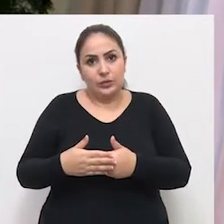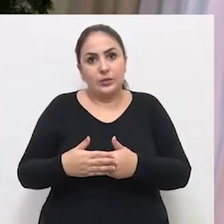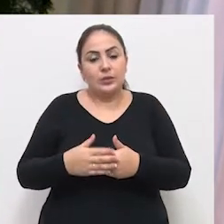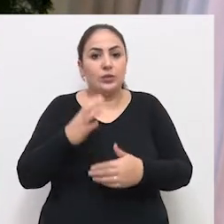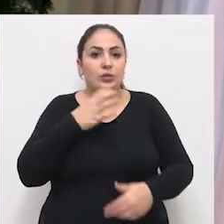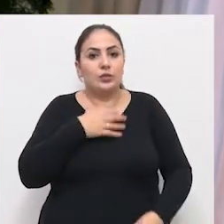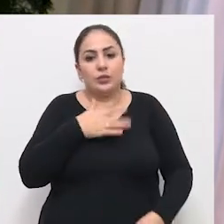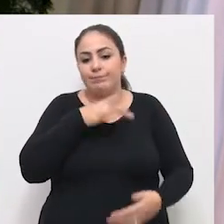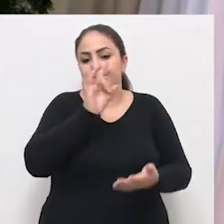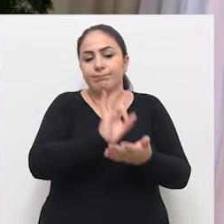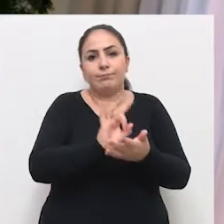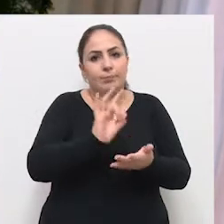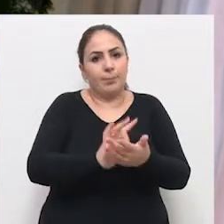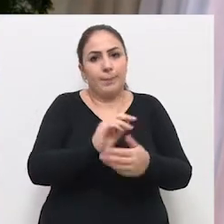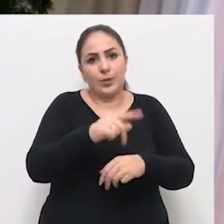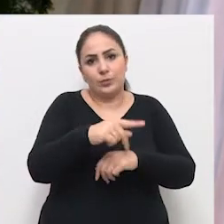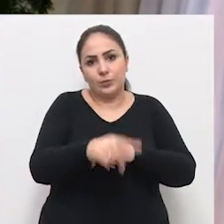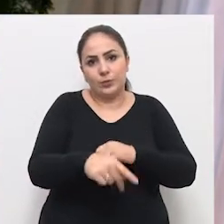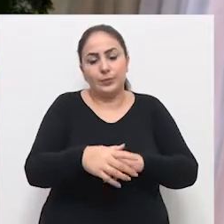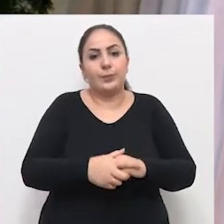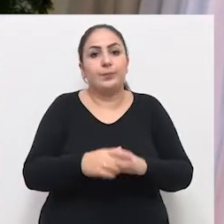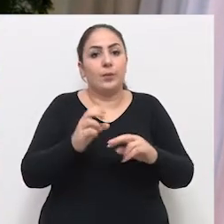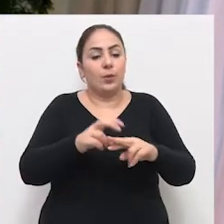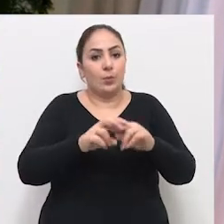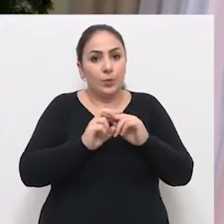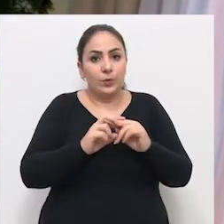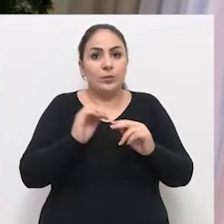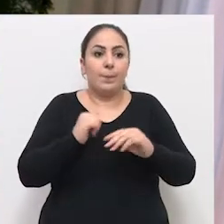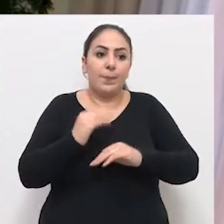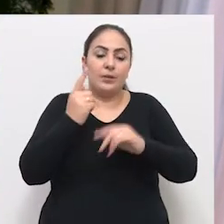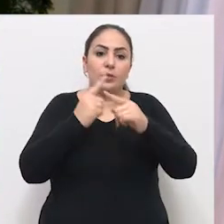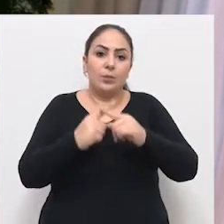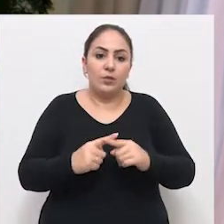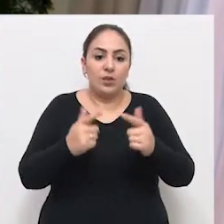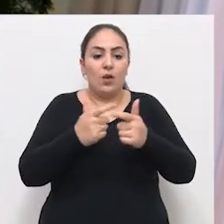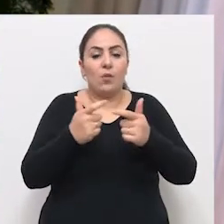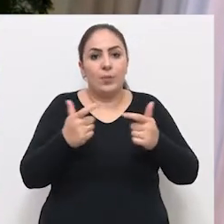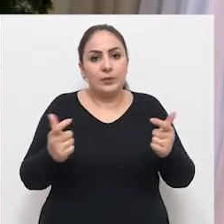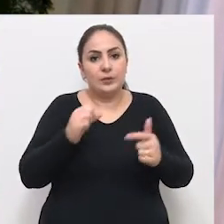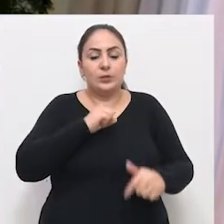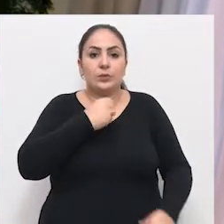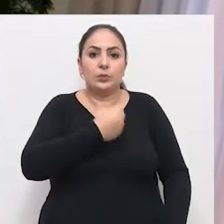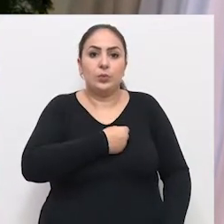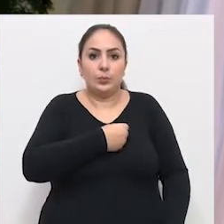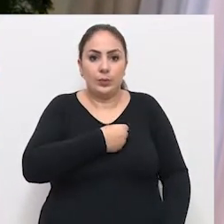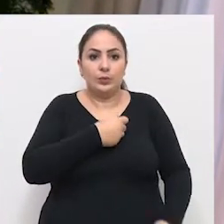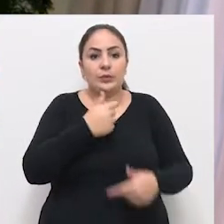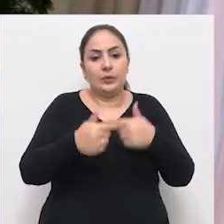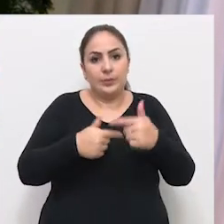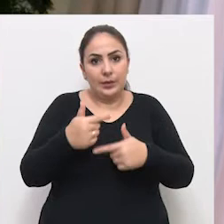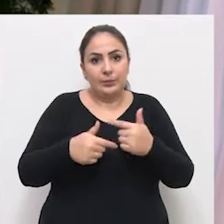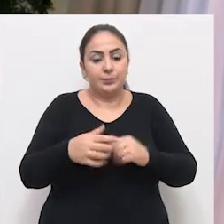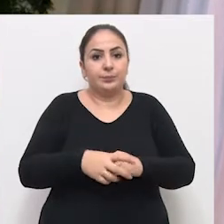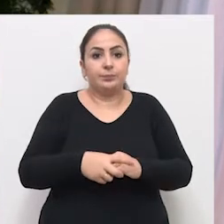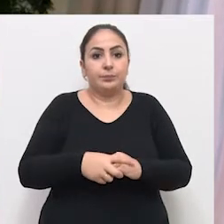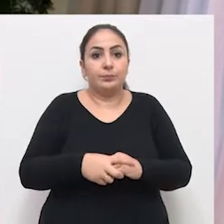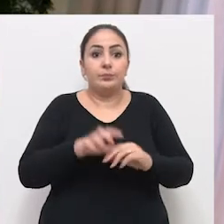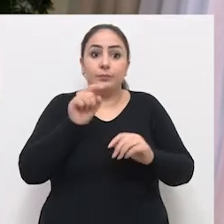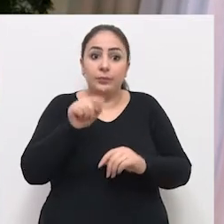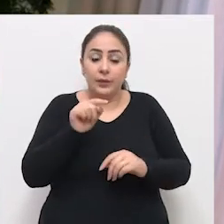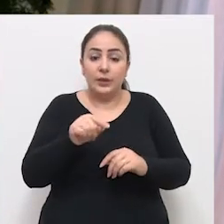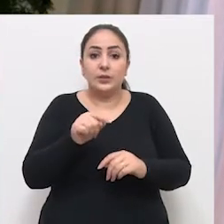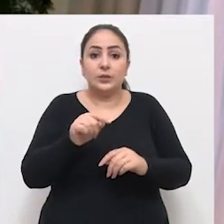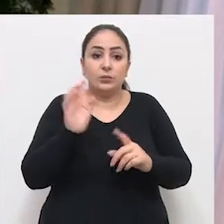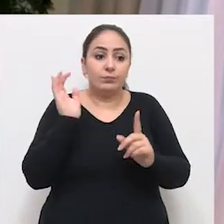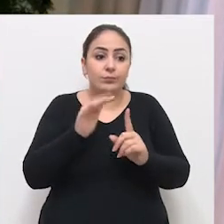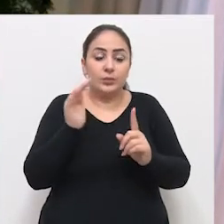encerrando suas atividades de maneira definitiva em Passo Fundo. E com isso, então, mais uma vez, aumentando o número de desemprego.